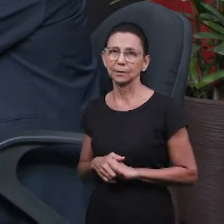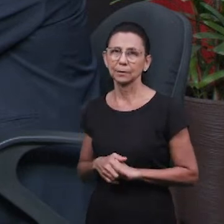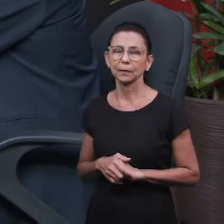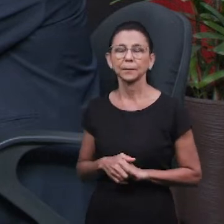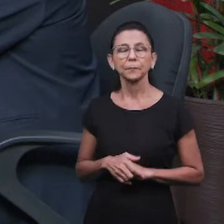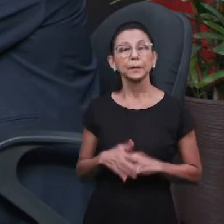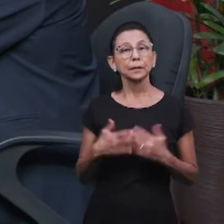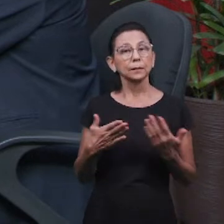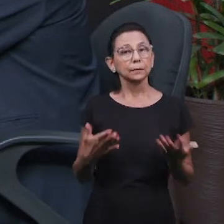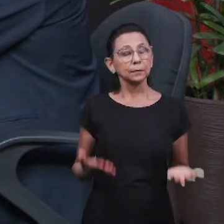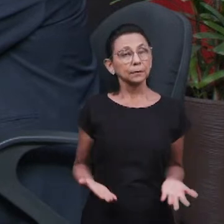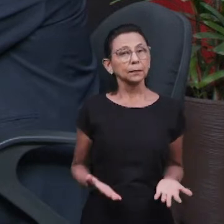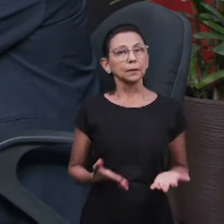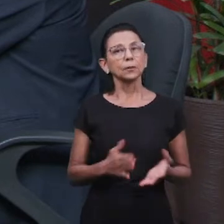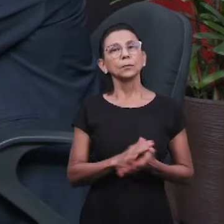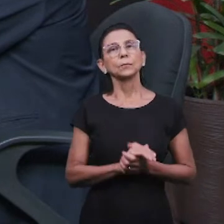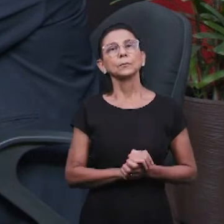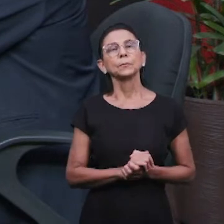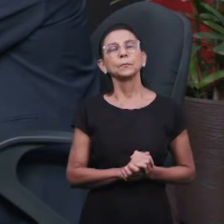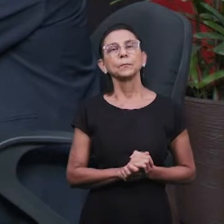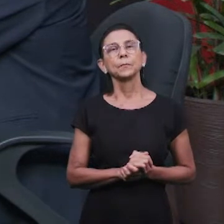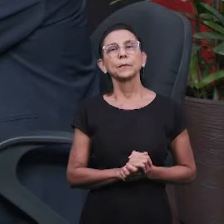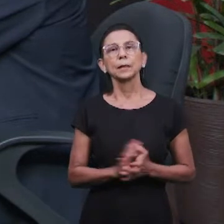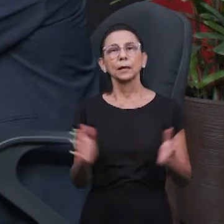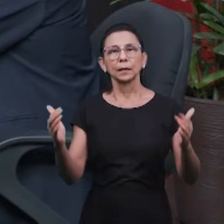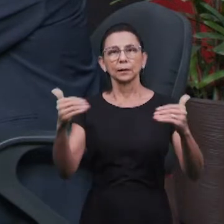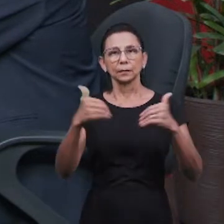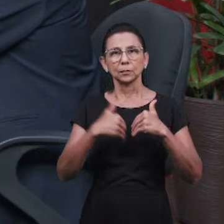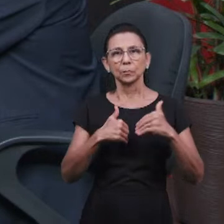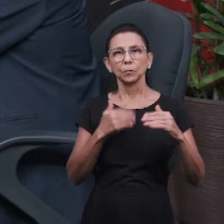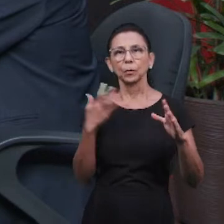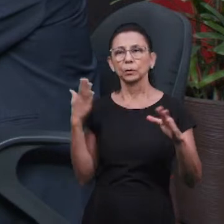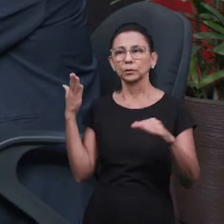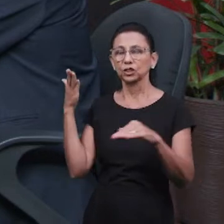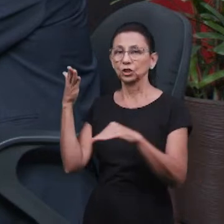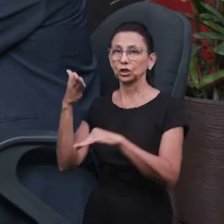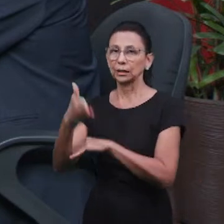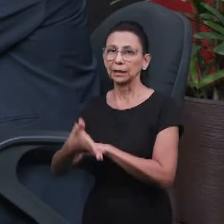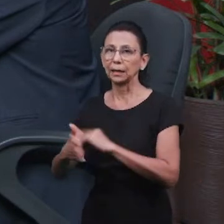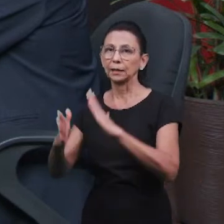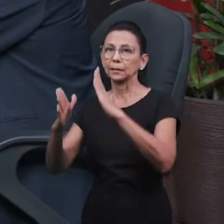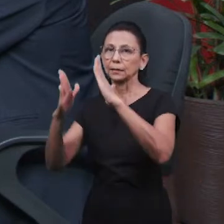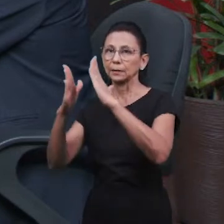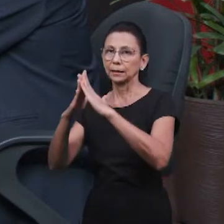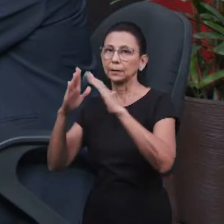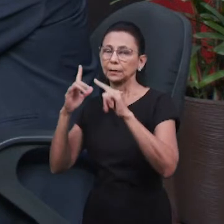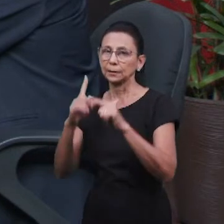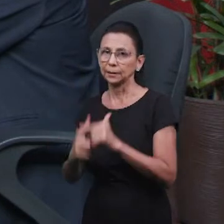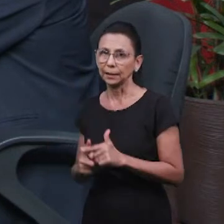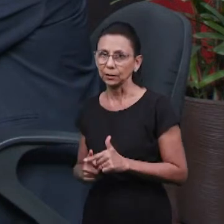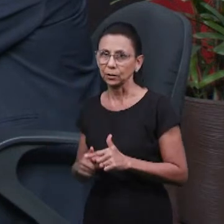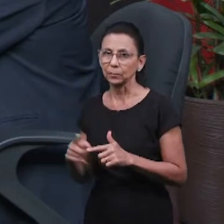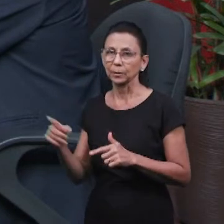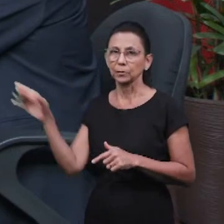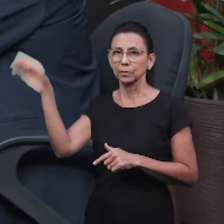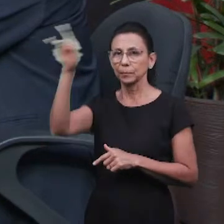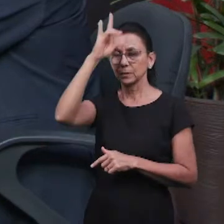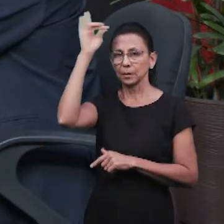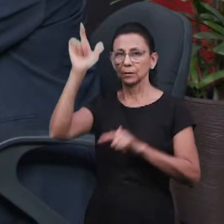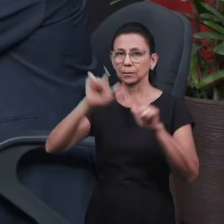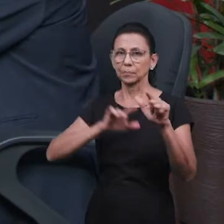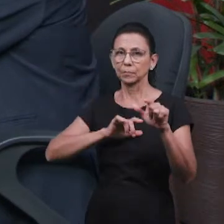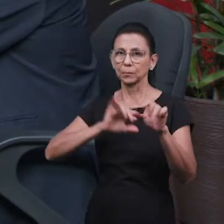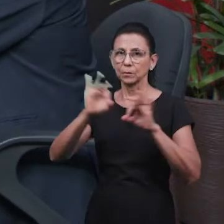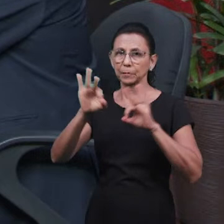Ela pode chegar e ela vai encontrar esse ambiente que o Espírito Santo está nos preparando para acolher essas